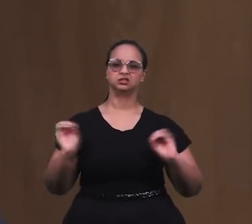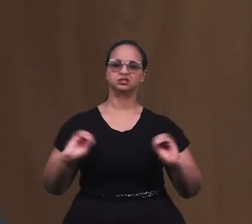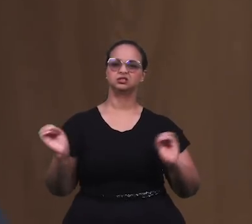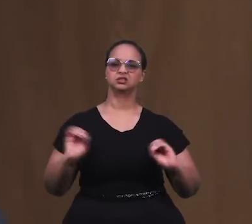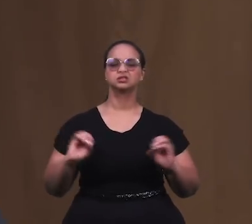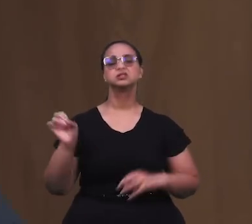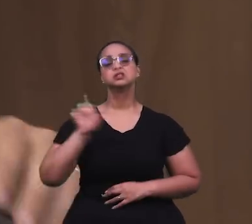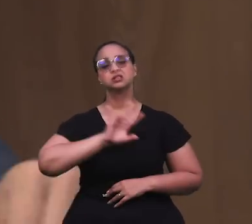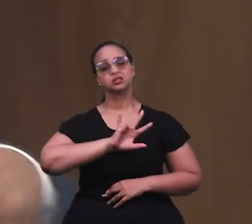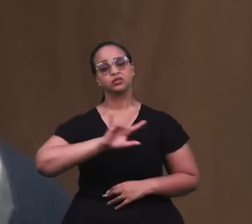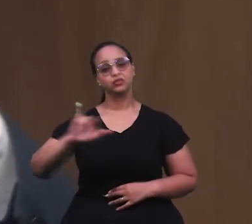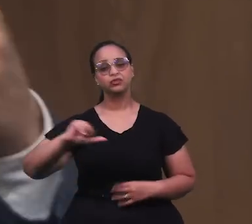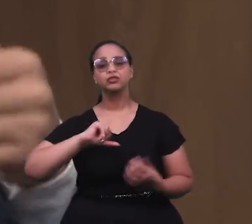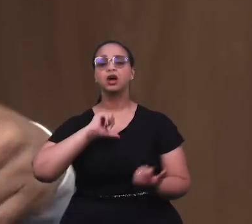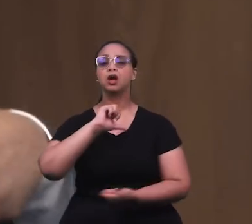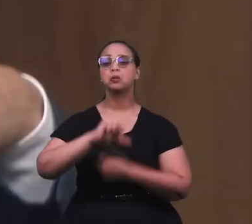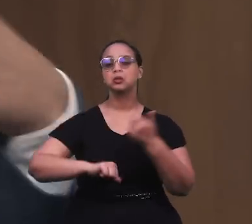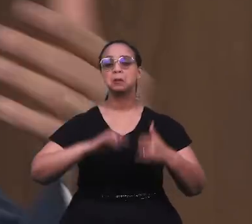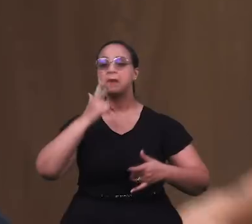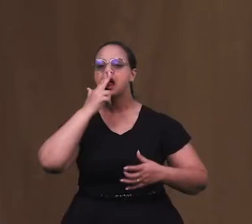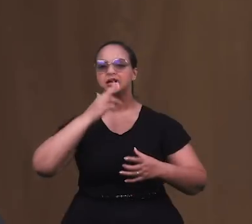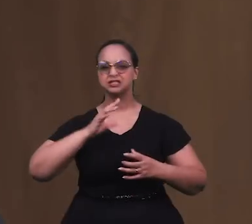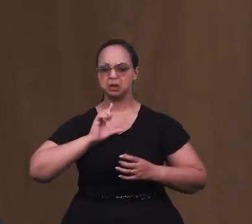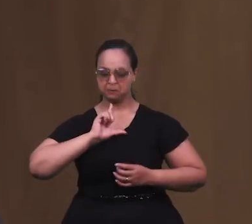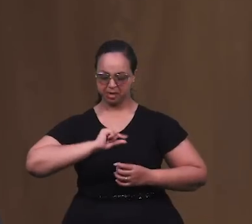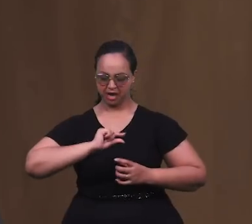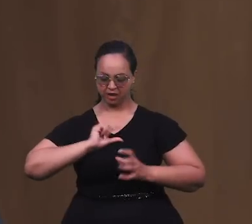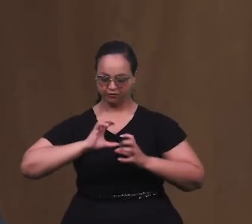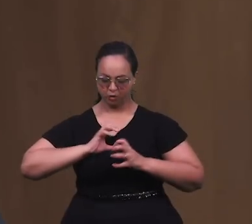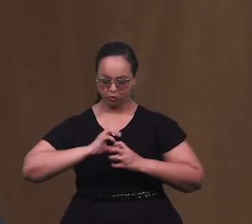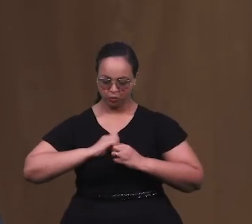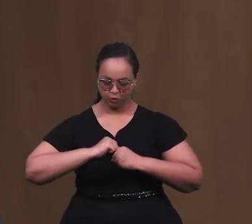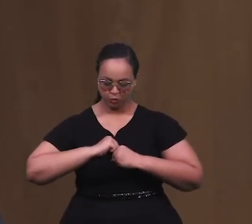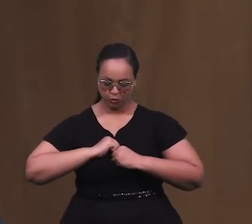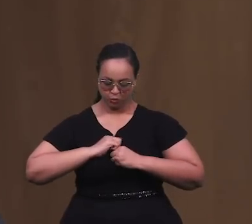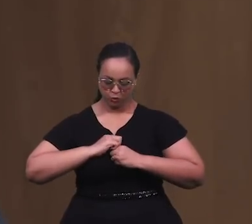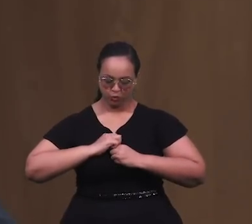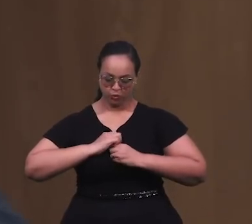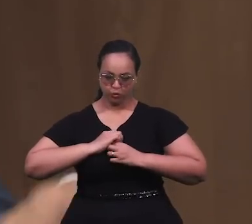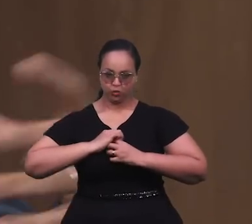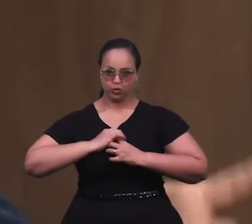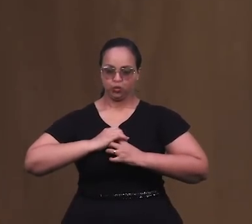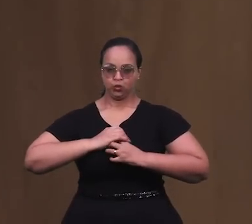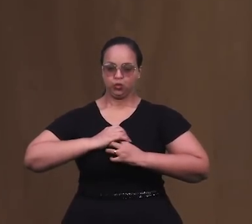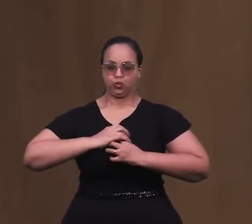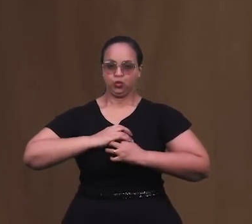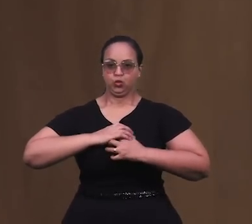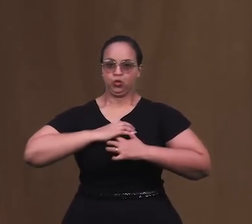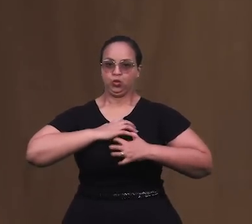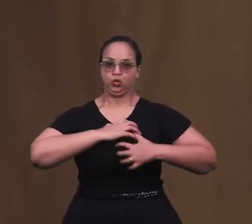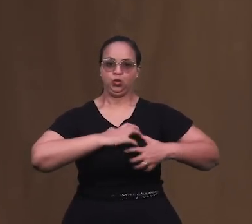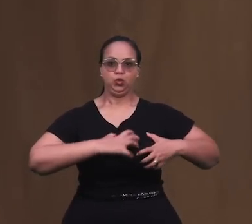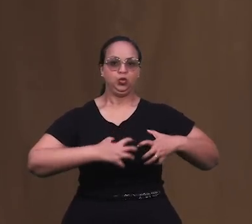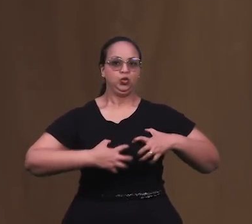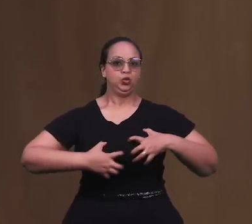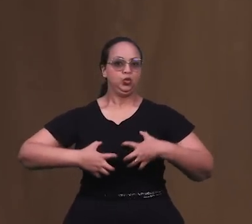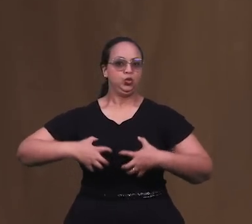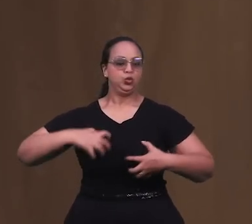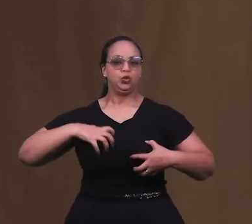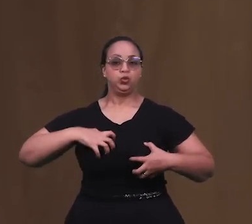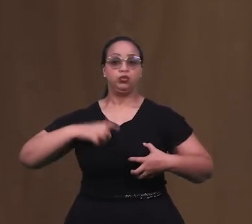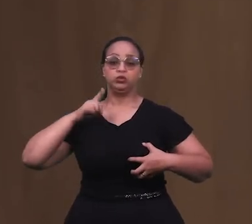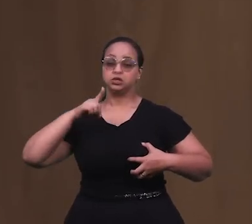ela vai se transformar em uma ferida muito maior. Essa ferida vai se agravar e pode levar até a